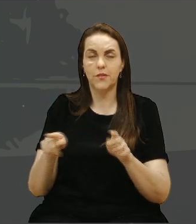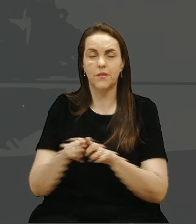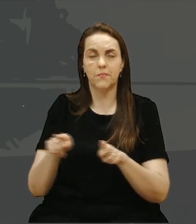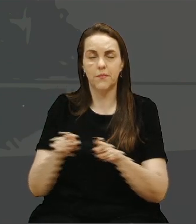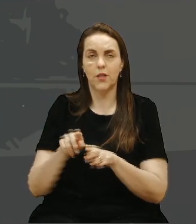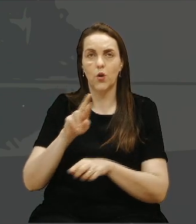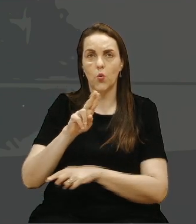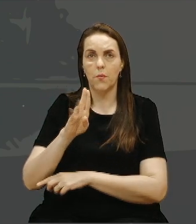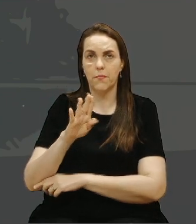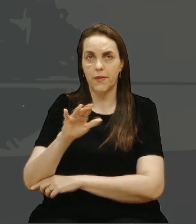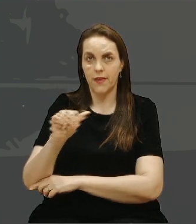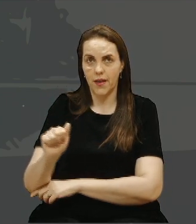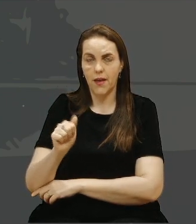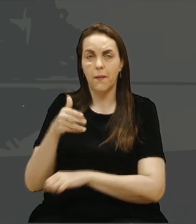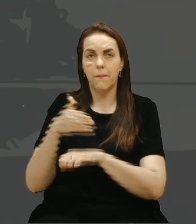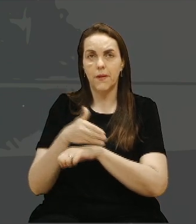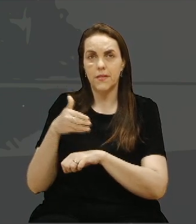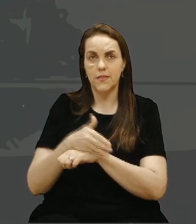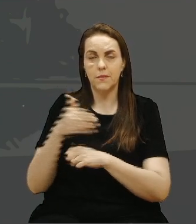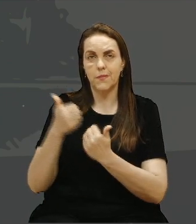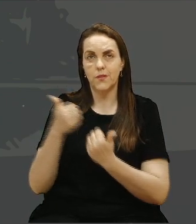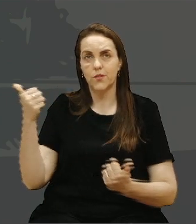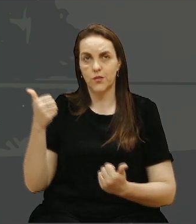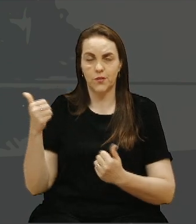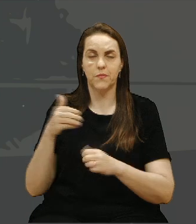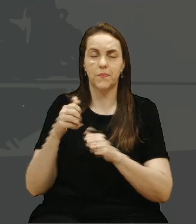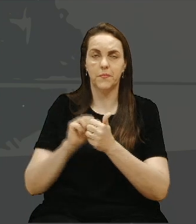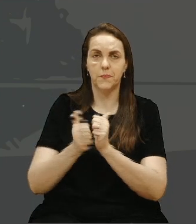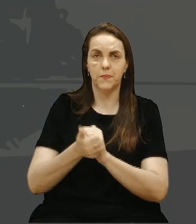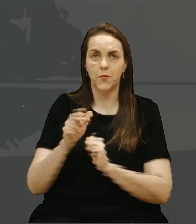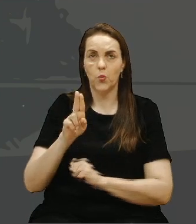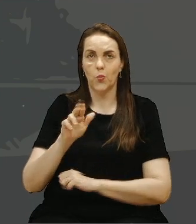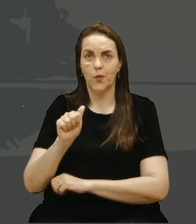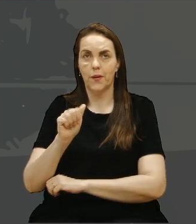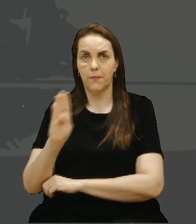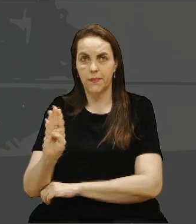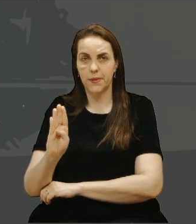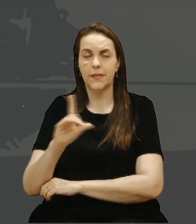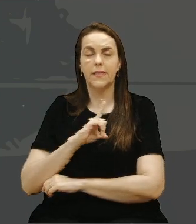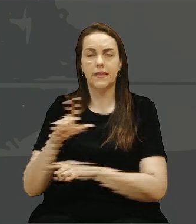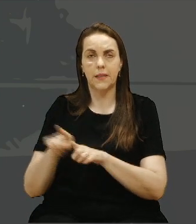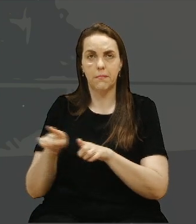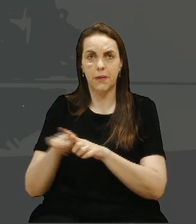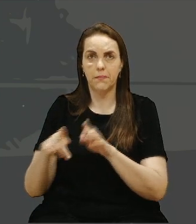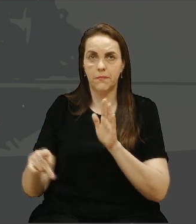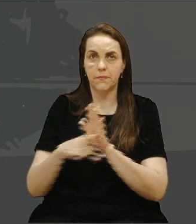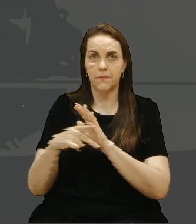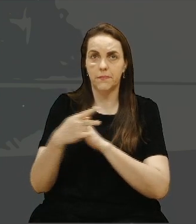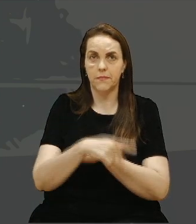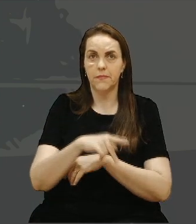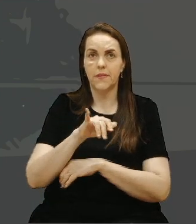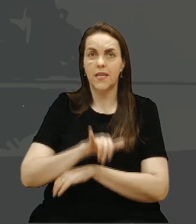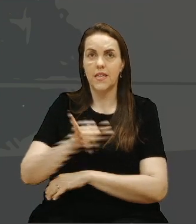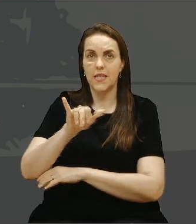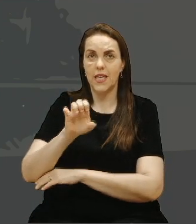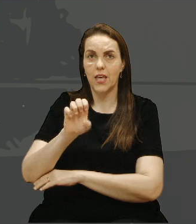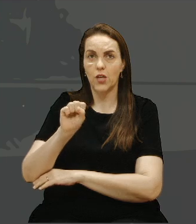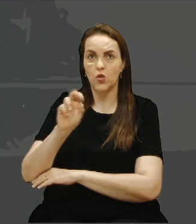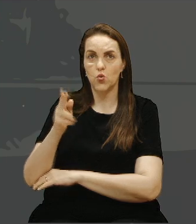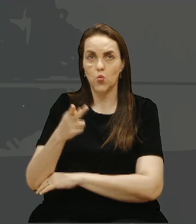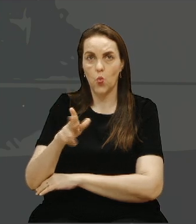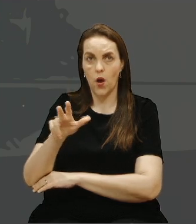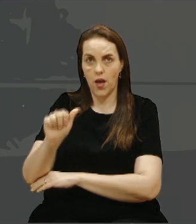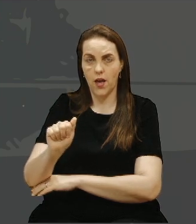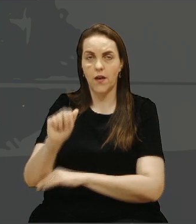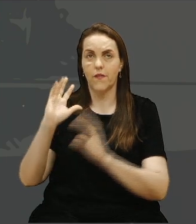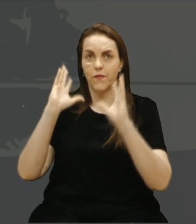também faz parte da diretoria de esportes da UAB e, além disso, é proprietária aí da Yeshua Voleibol Clube, que já esteve, inclusive, aqui